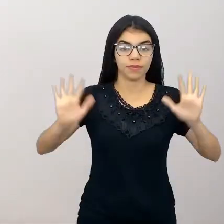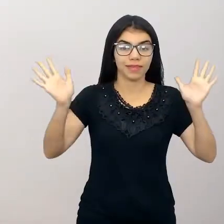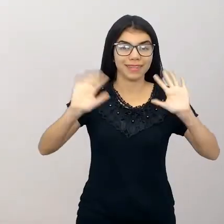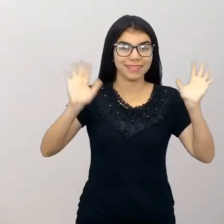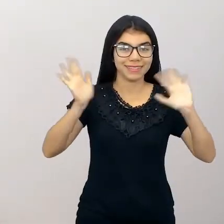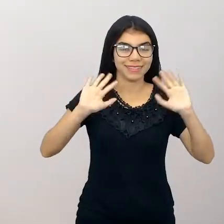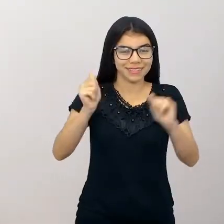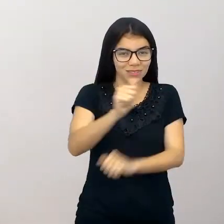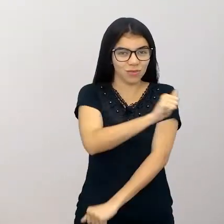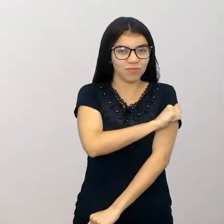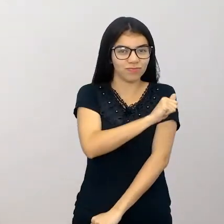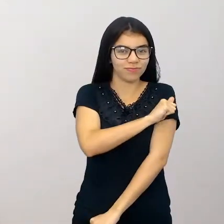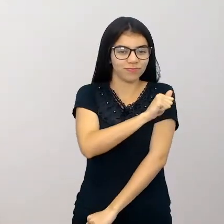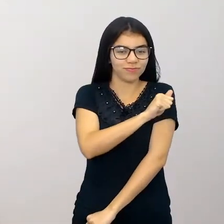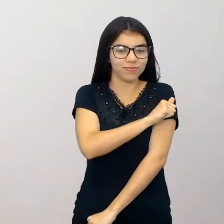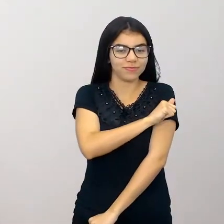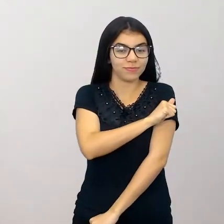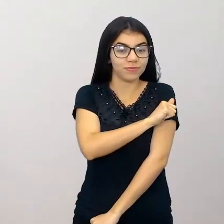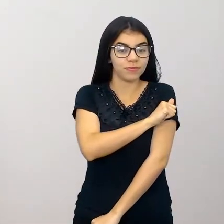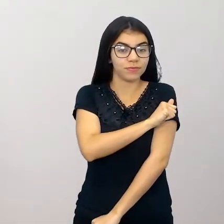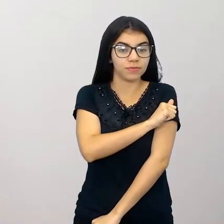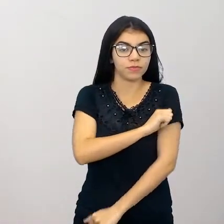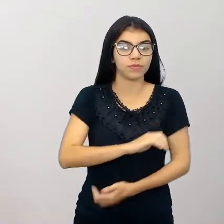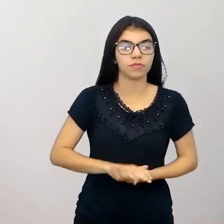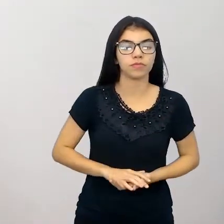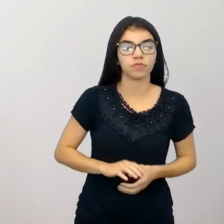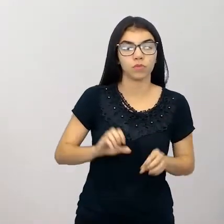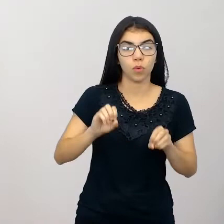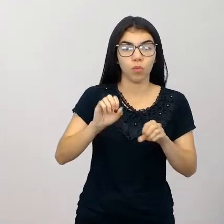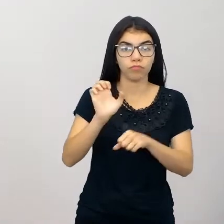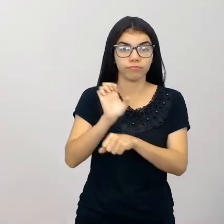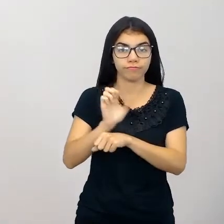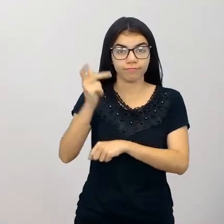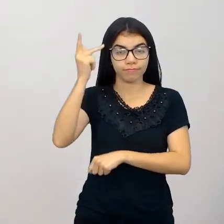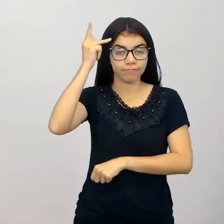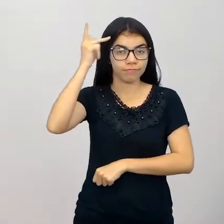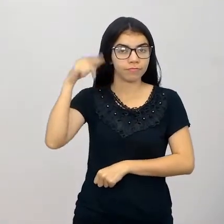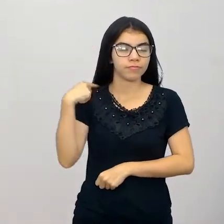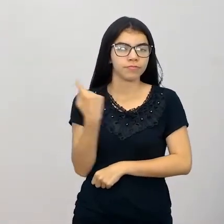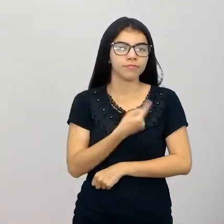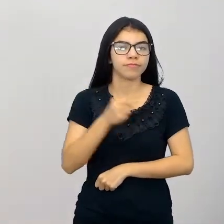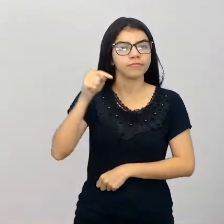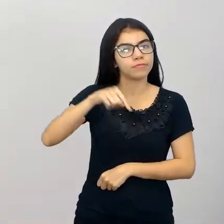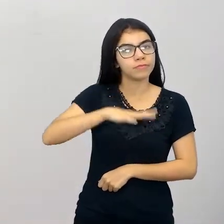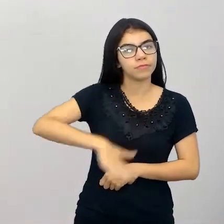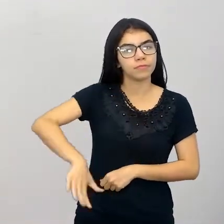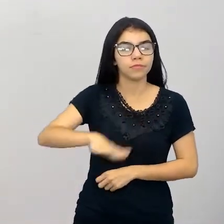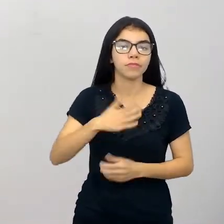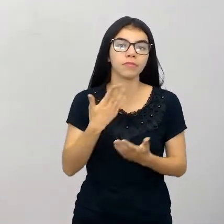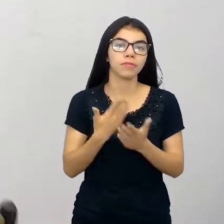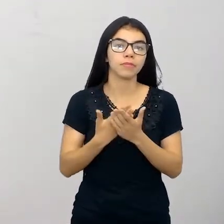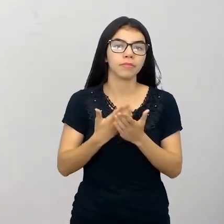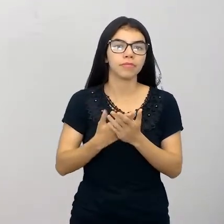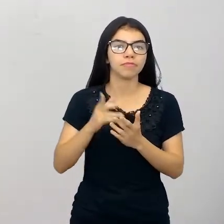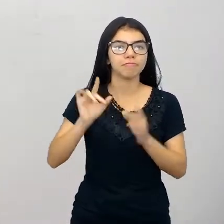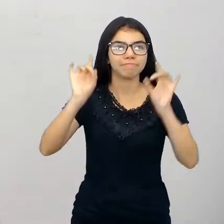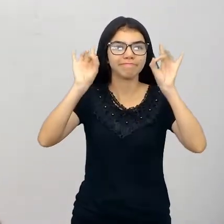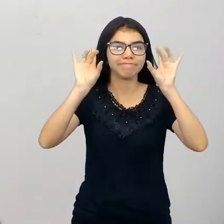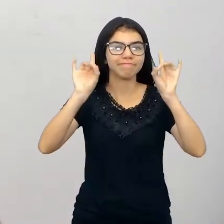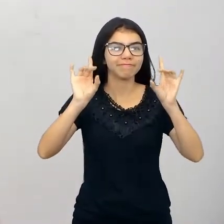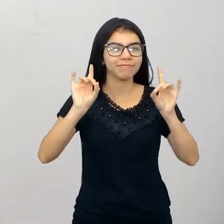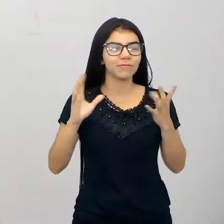Olá, queridíssimos estudantes do estado de São Paulo. Estamos aqui na aula mais espetacular,